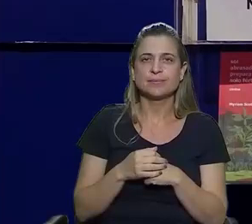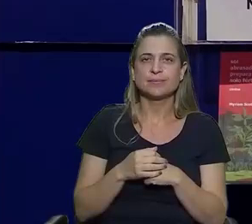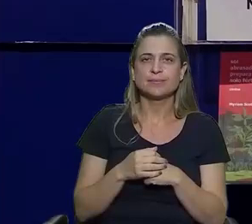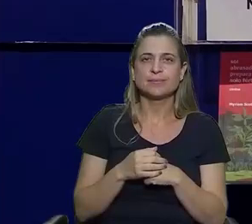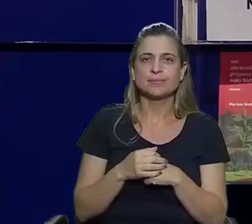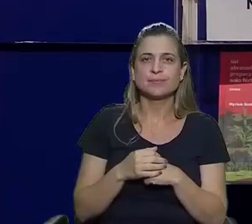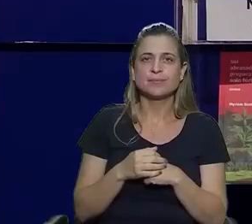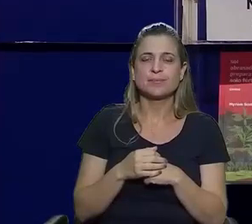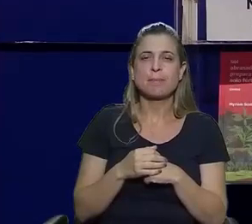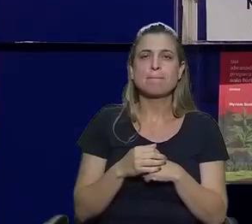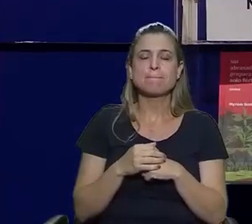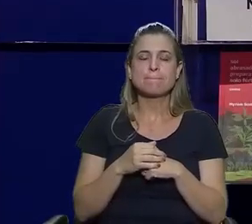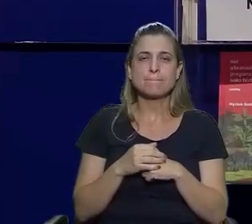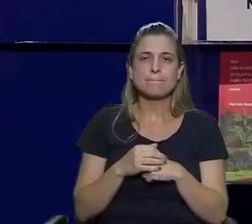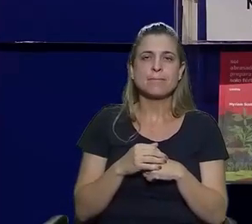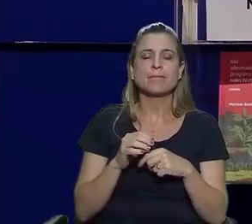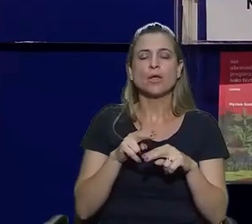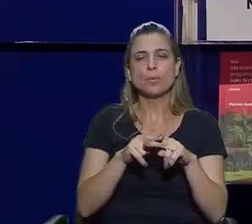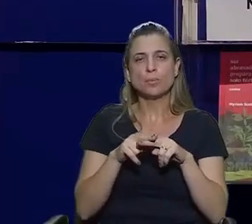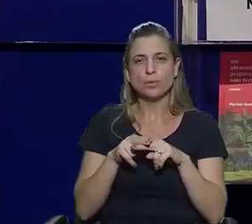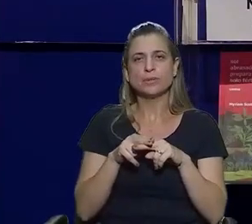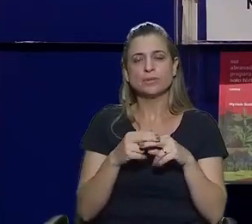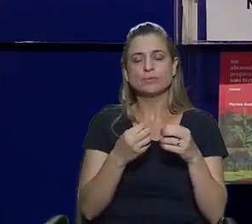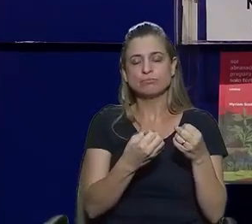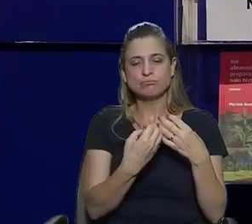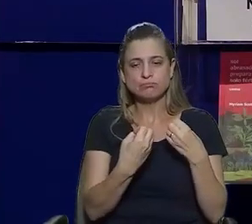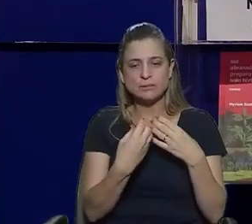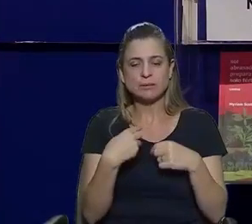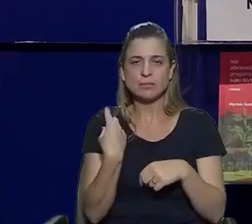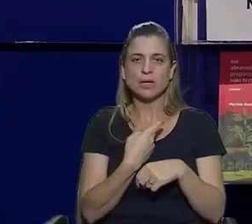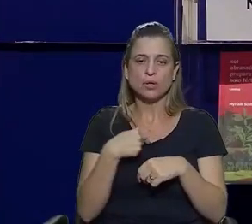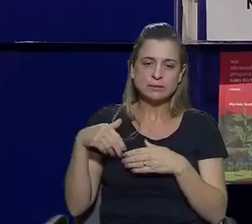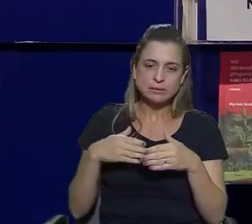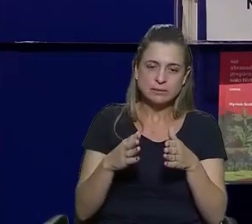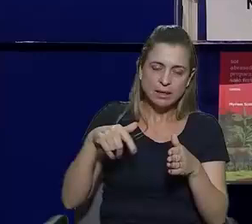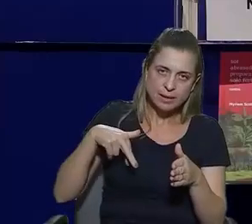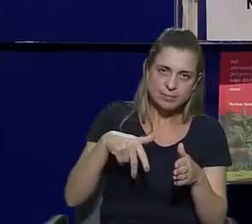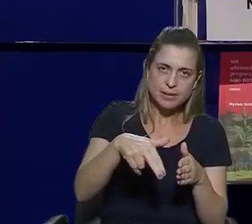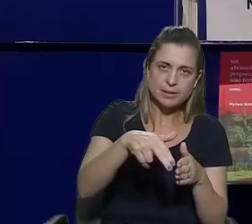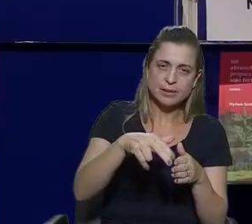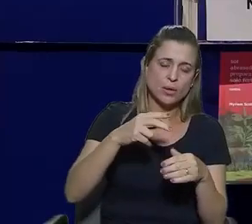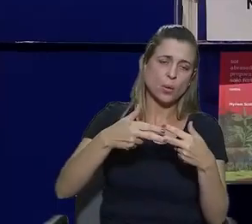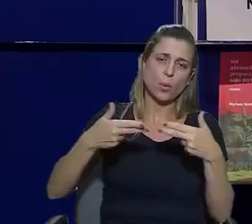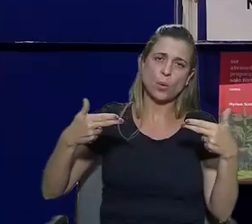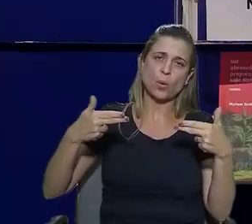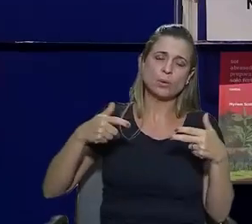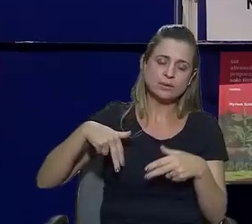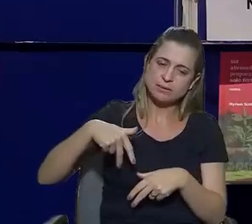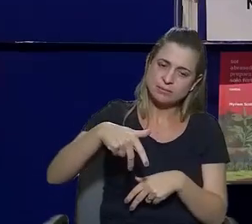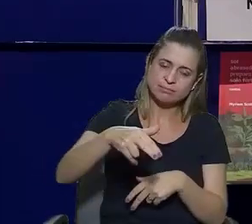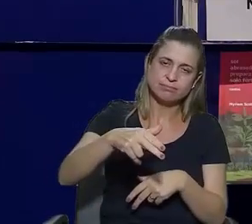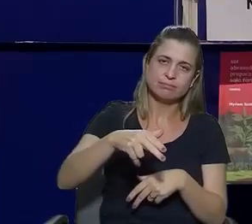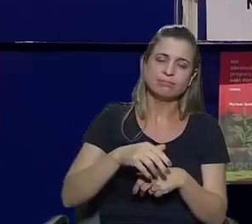a força utópica é justamente para que a gente caminhe, né? As coisas caminharão, mas a gente caminha também, né? Não deixar-nos